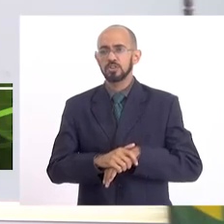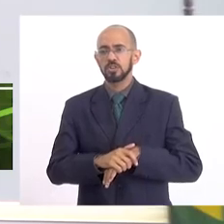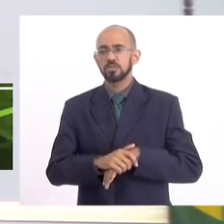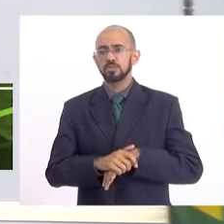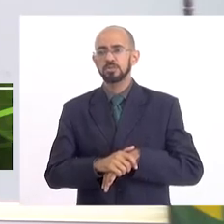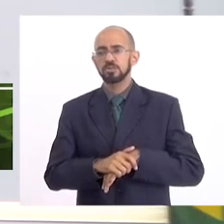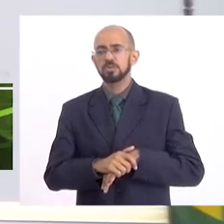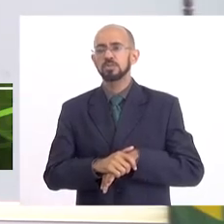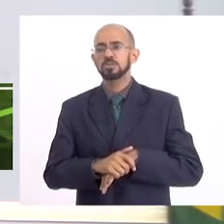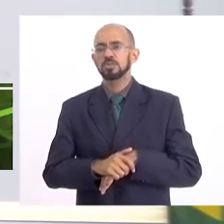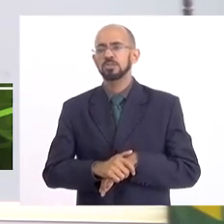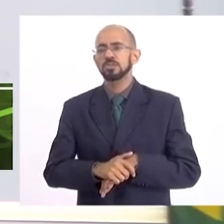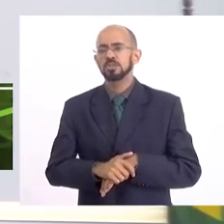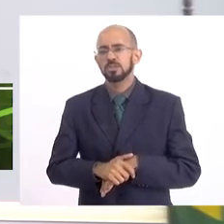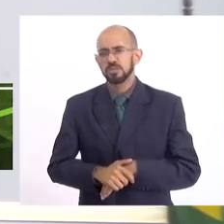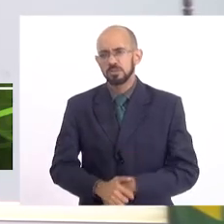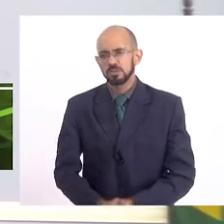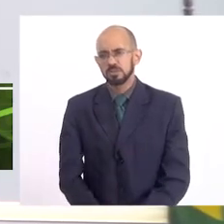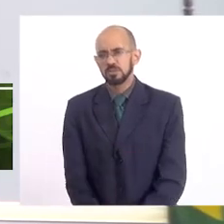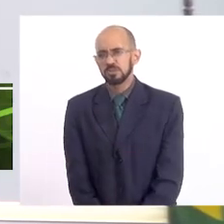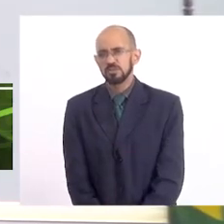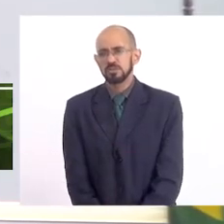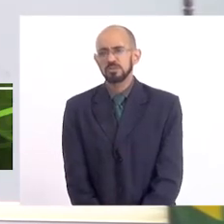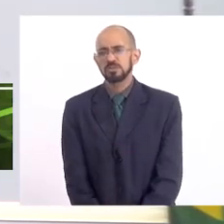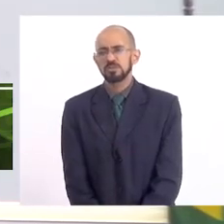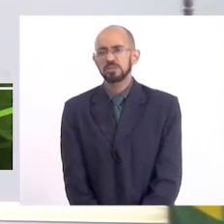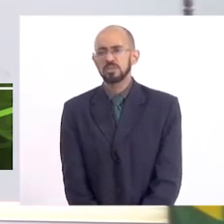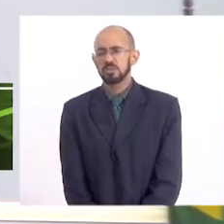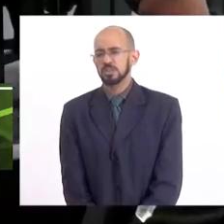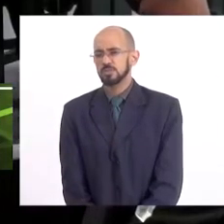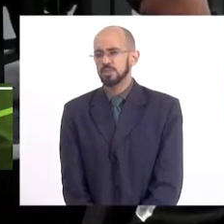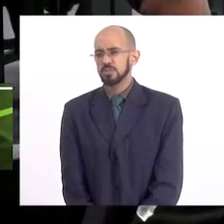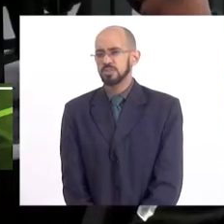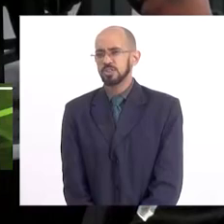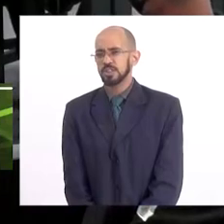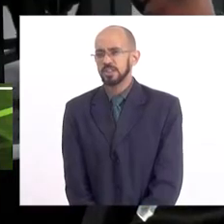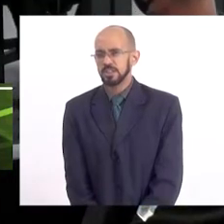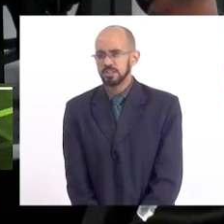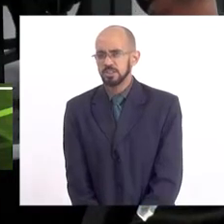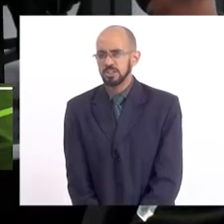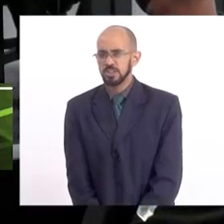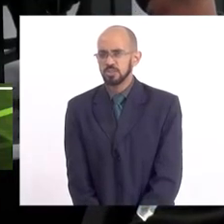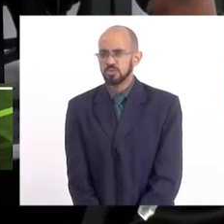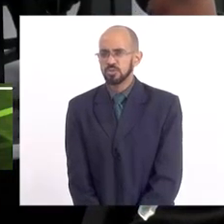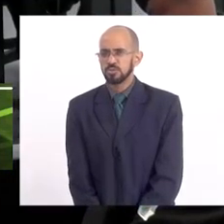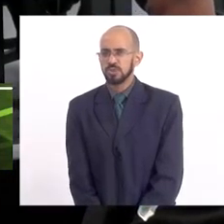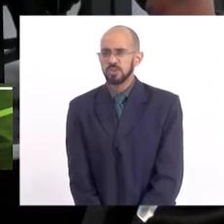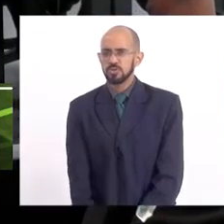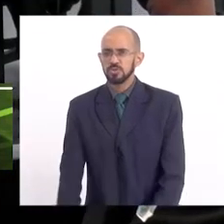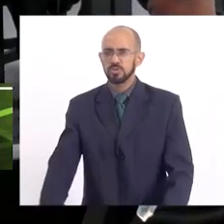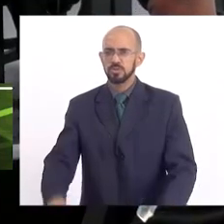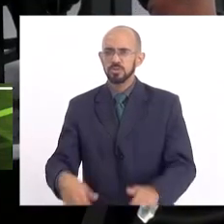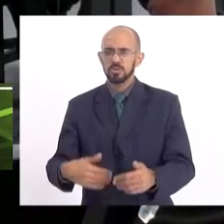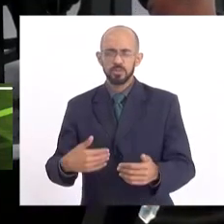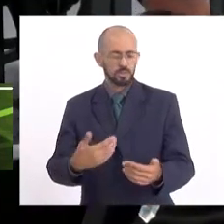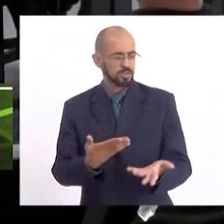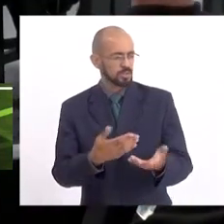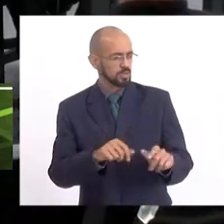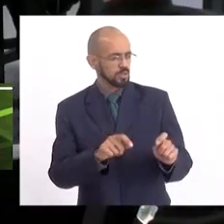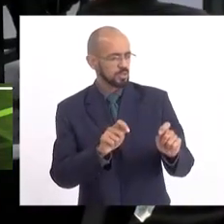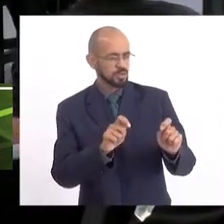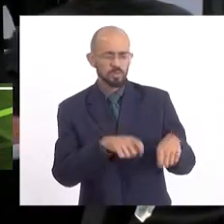e justifiquei meu atraso, né? Você não precisa me esculhambar mais. Não justificou, não. Vi a competência dos funcionários